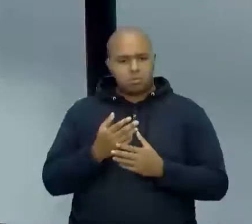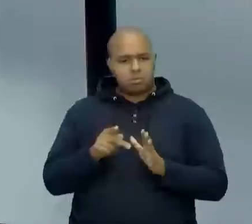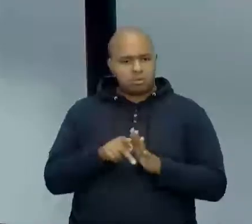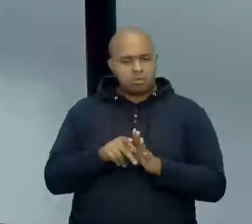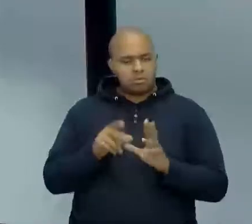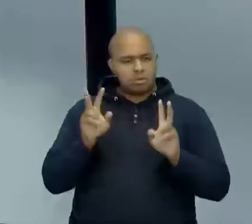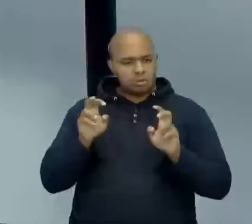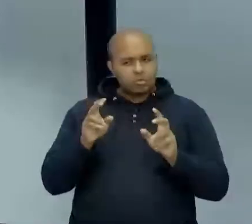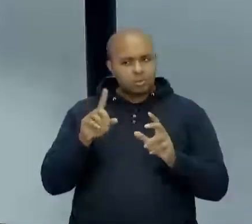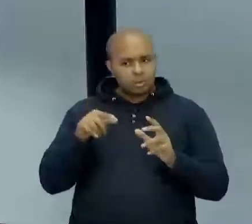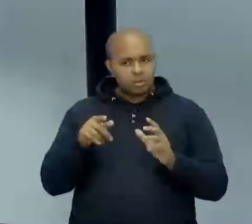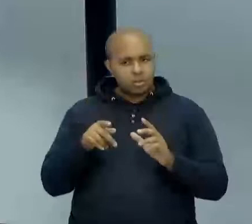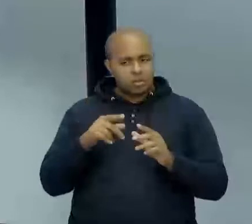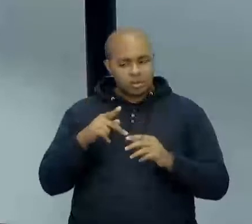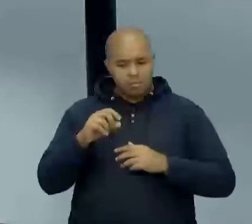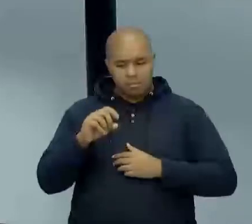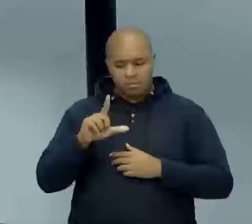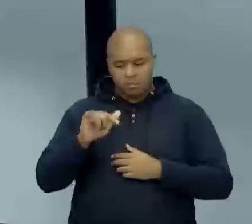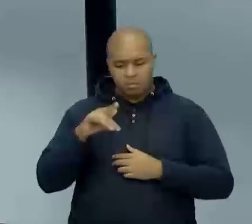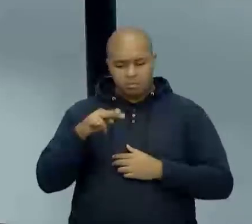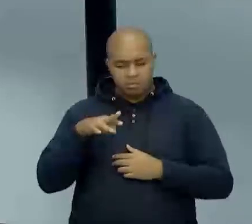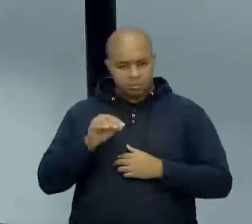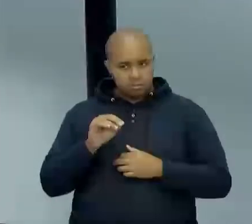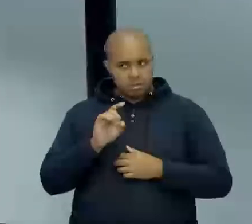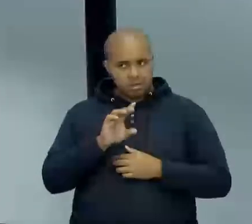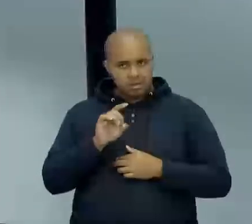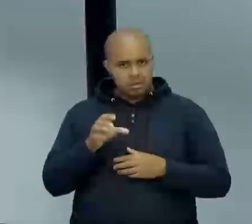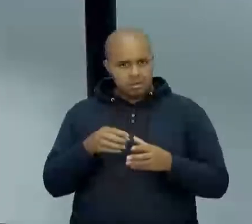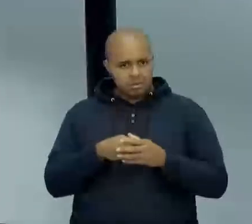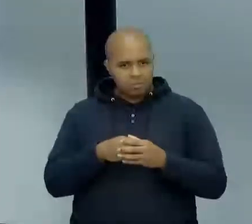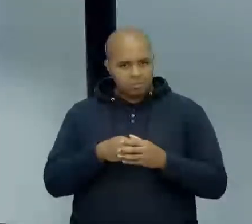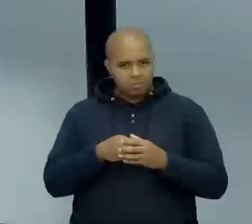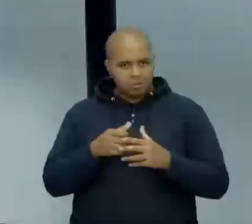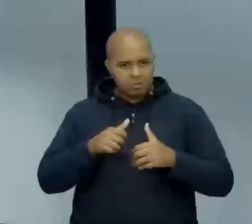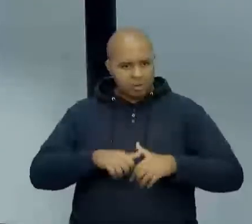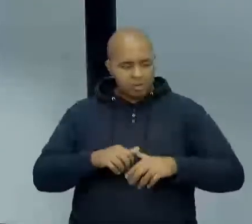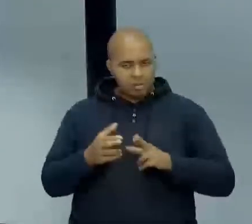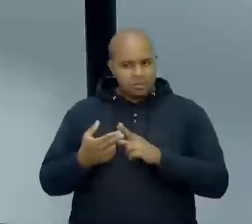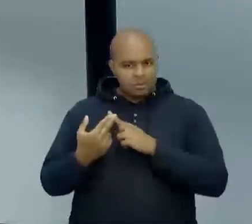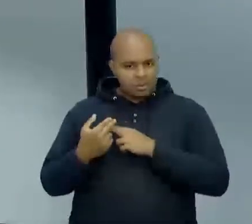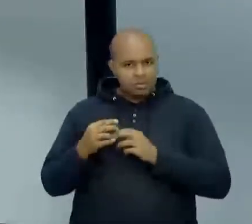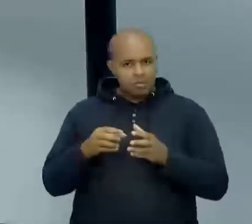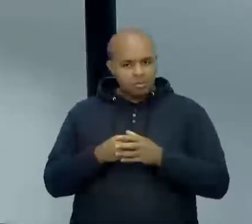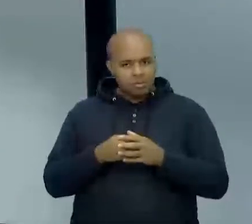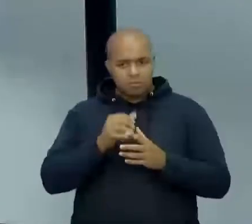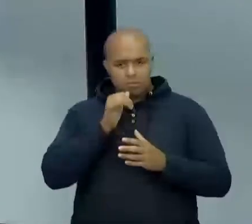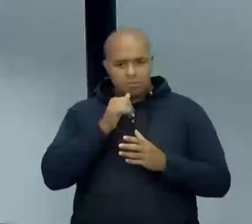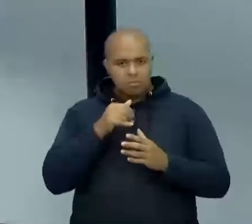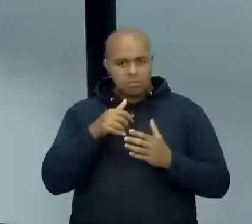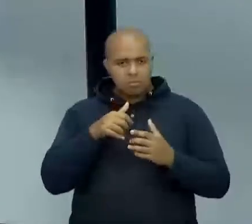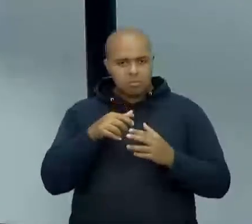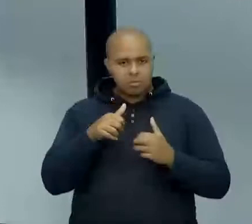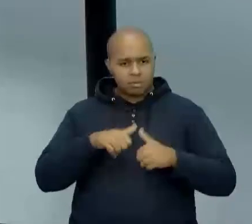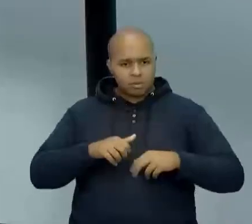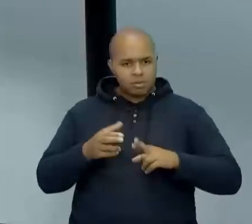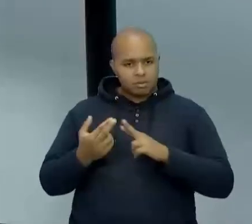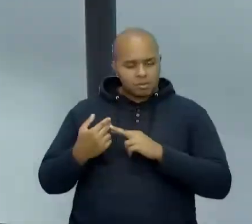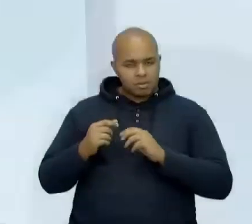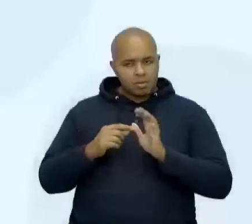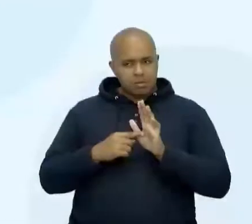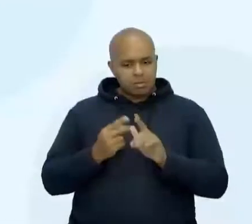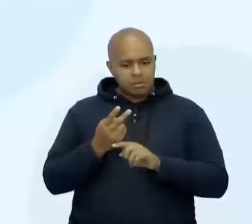do assunto que é polímeros. Então, por exemplo, cada grupo vai ficar responsável, um grupo, por exemplo, fica responsável por